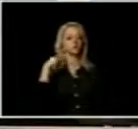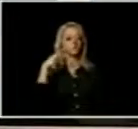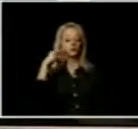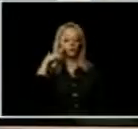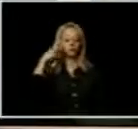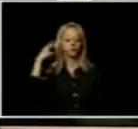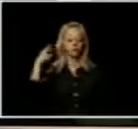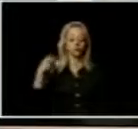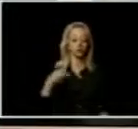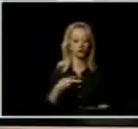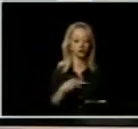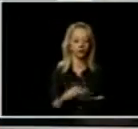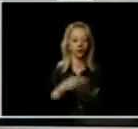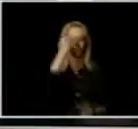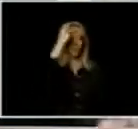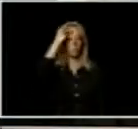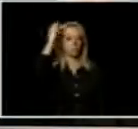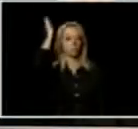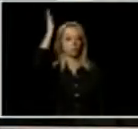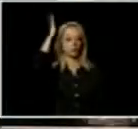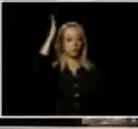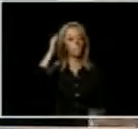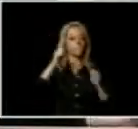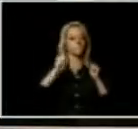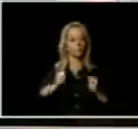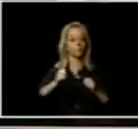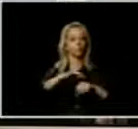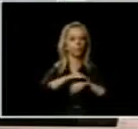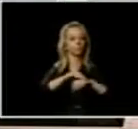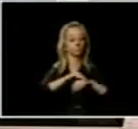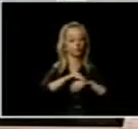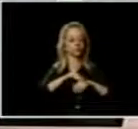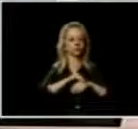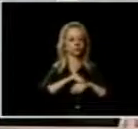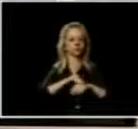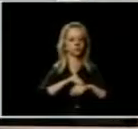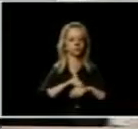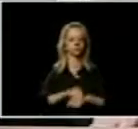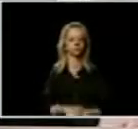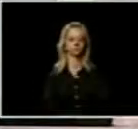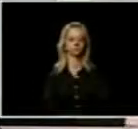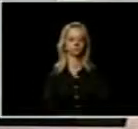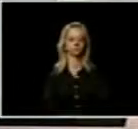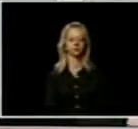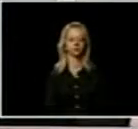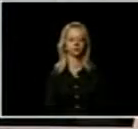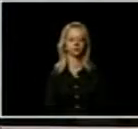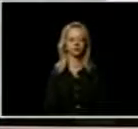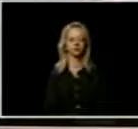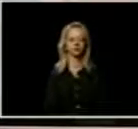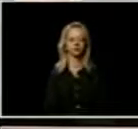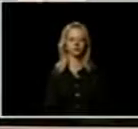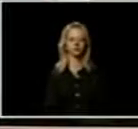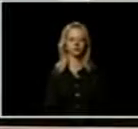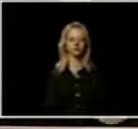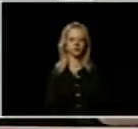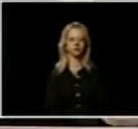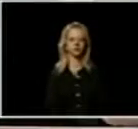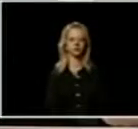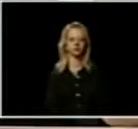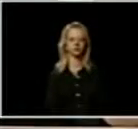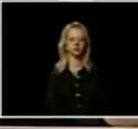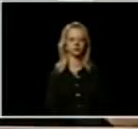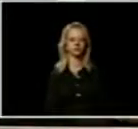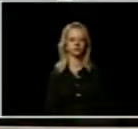Taubaté possa discutir que cultura ela não é só vista na questão de produção. O município ele respira